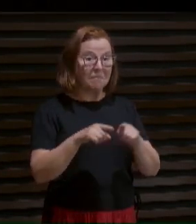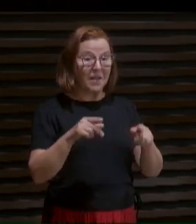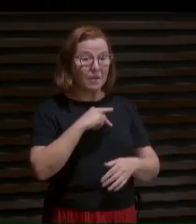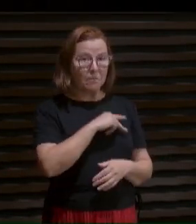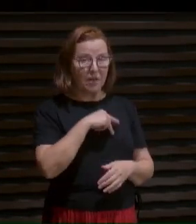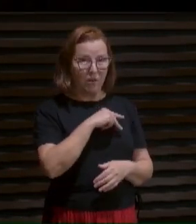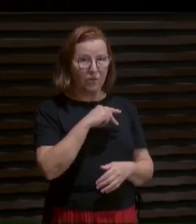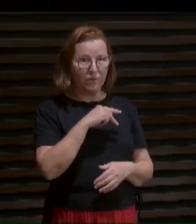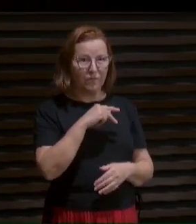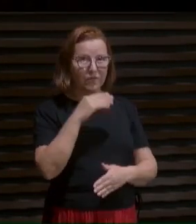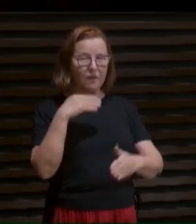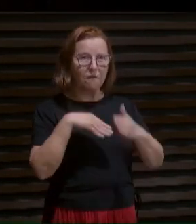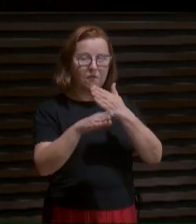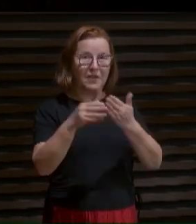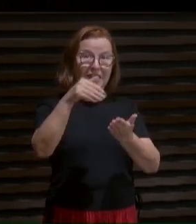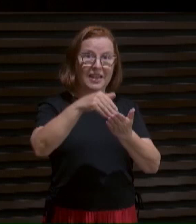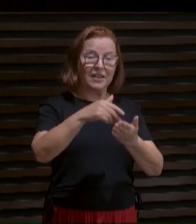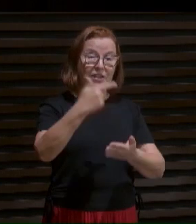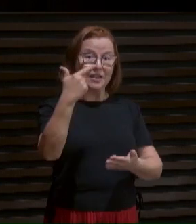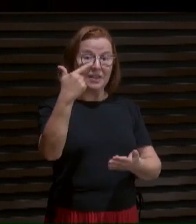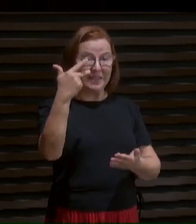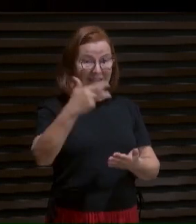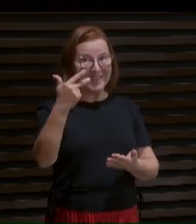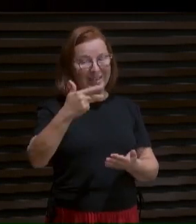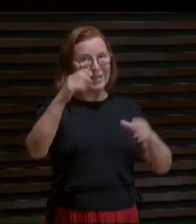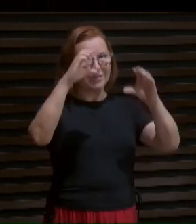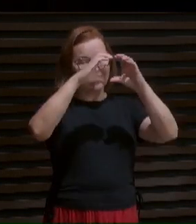Paulo foi até o terceiro céu,